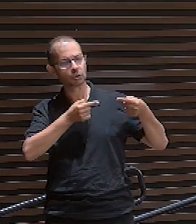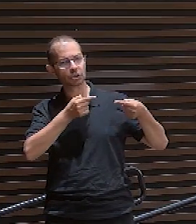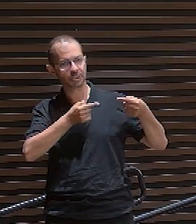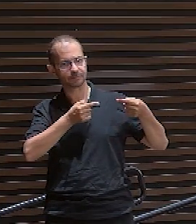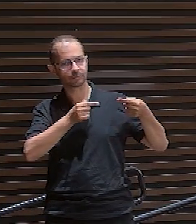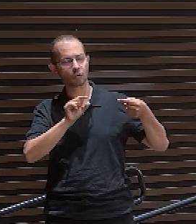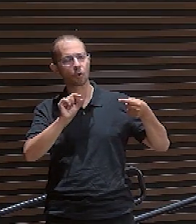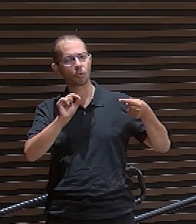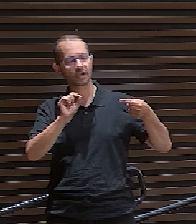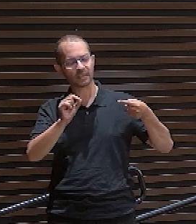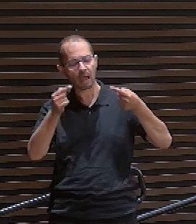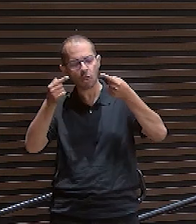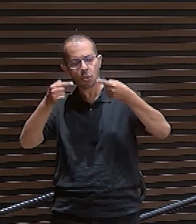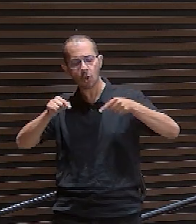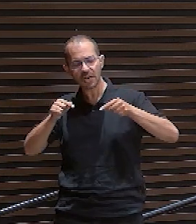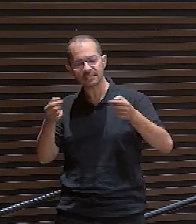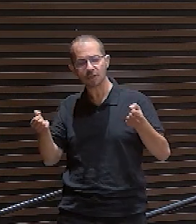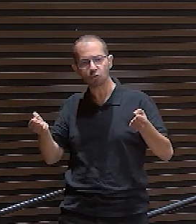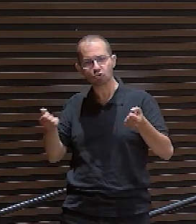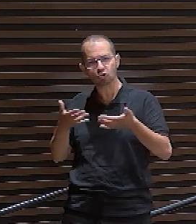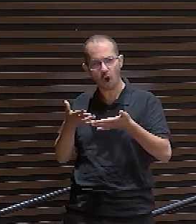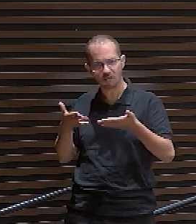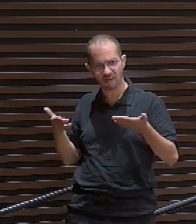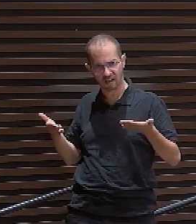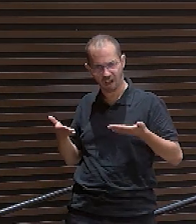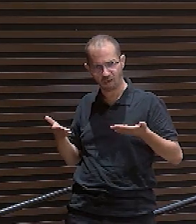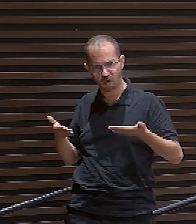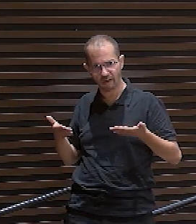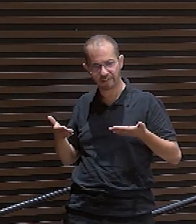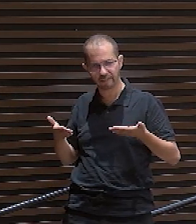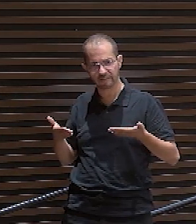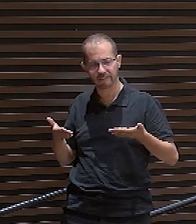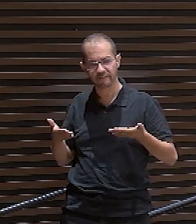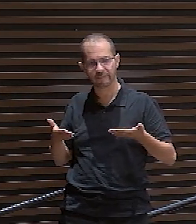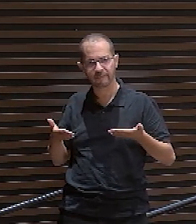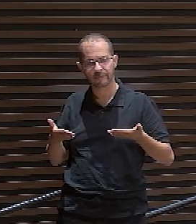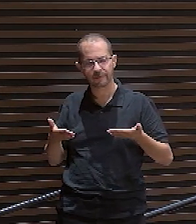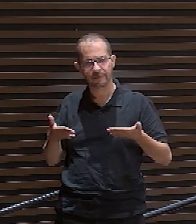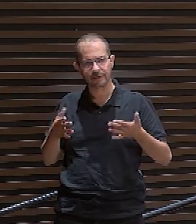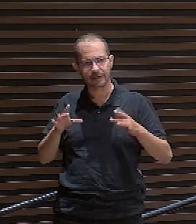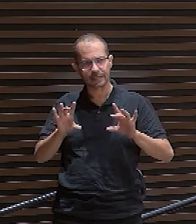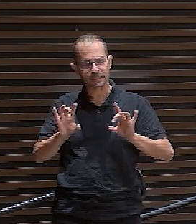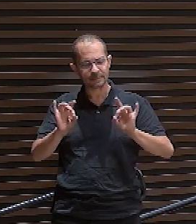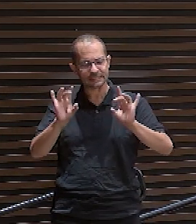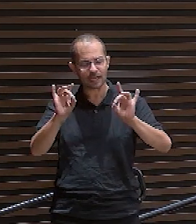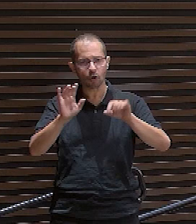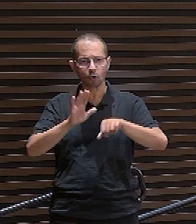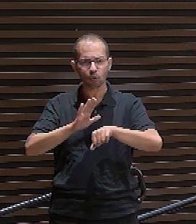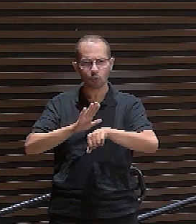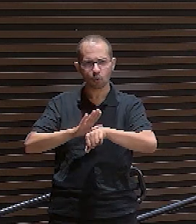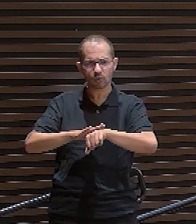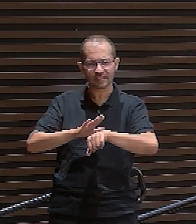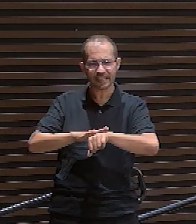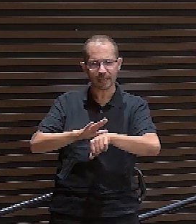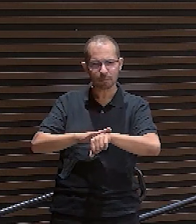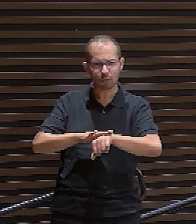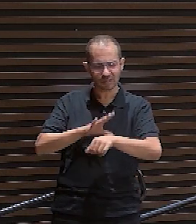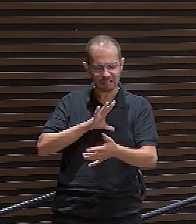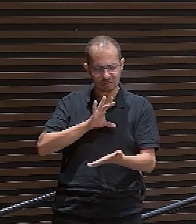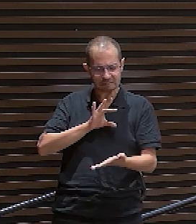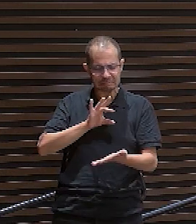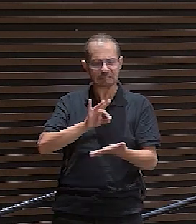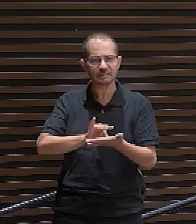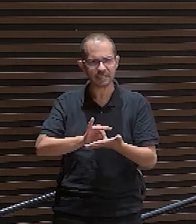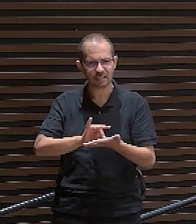da adoração moderna, especialmente em uma era onde a autenticidade